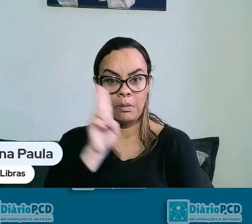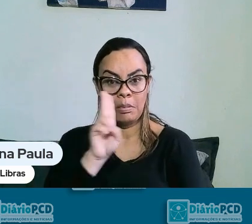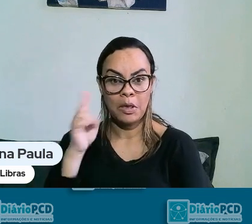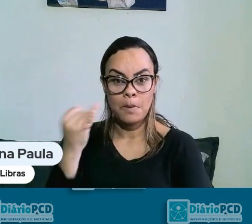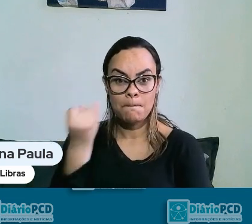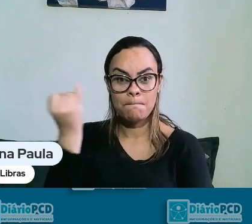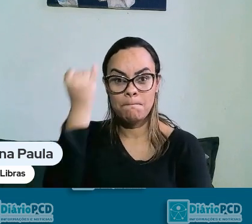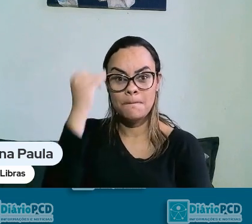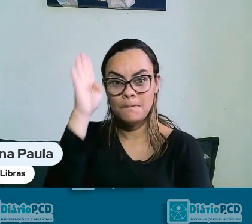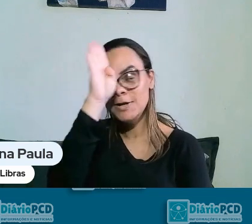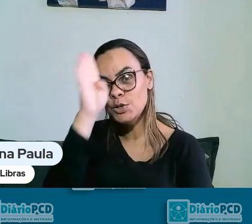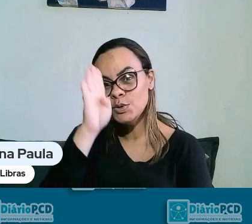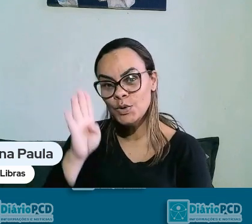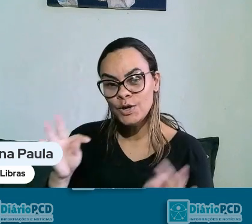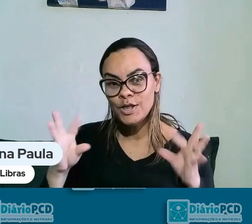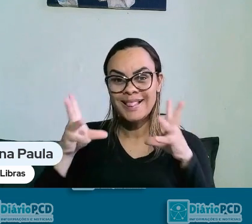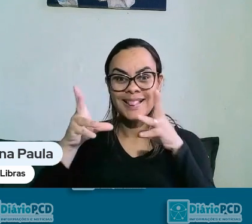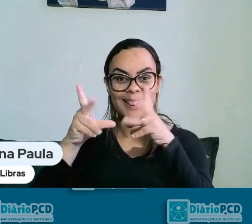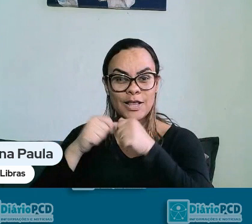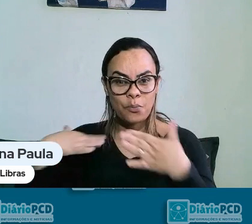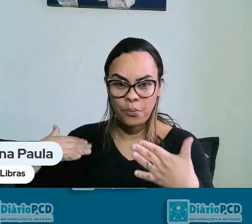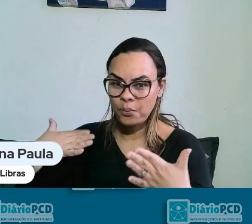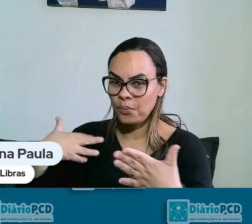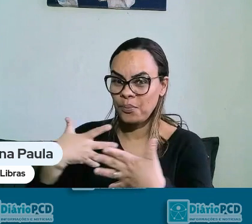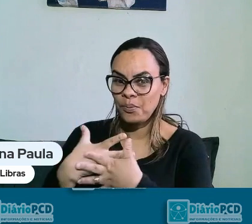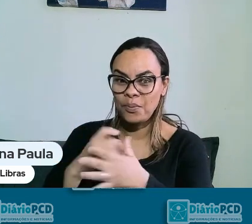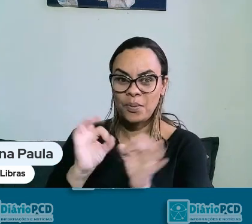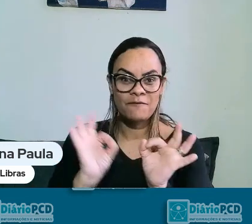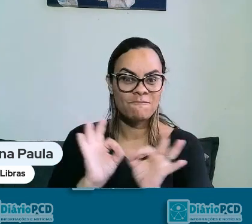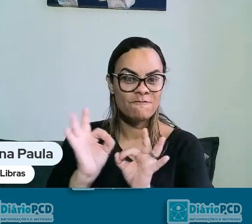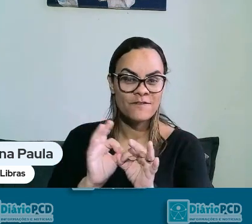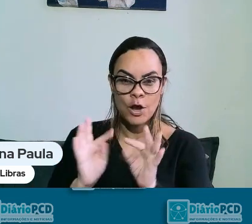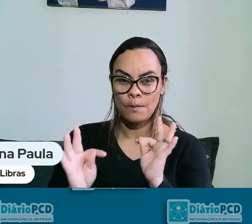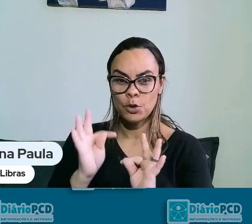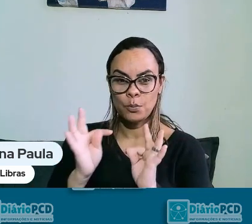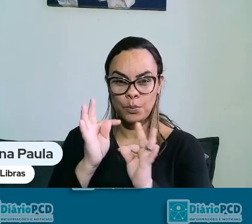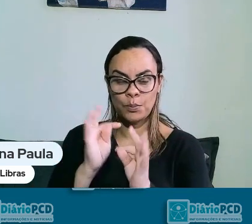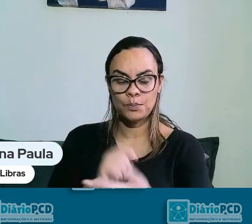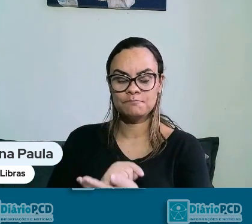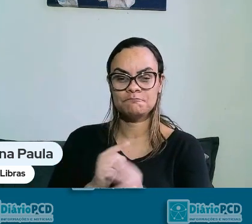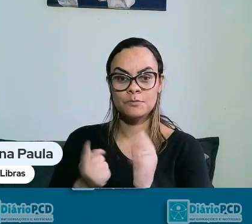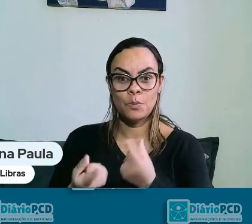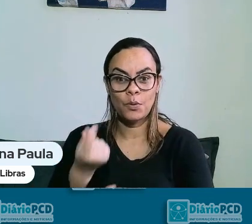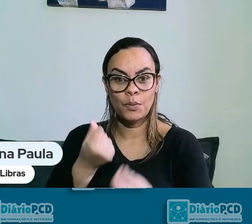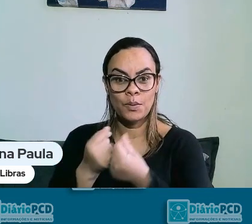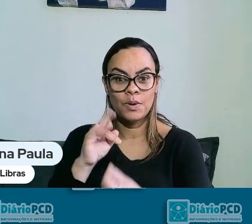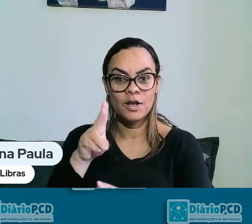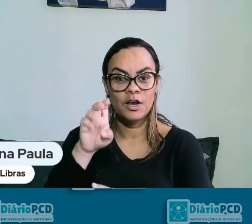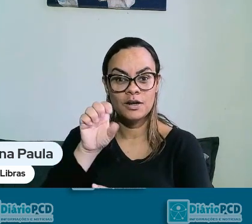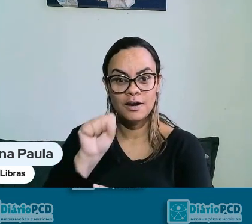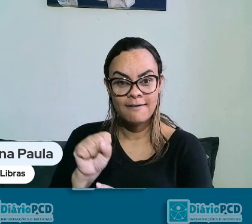do Brasil de todos os tempos em relação à reforma tributária. Nós ouvimos aí o professor Ives Gander falar